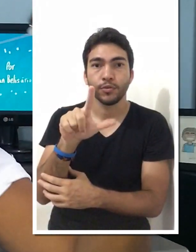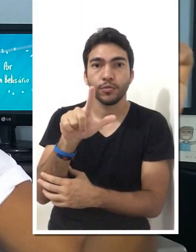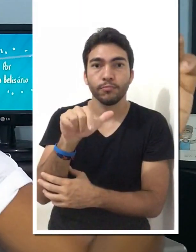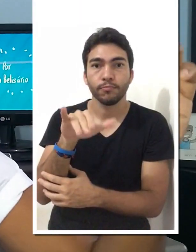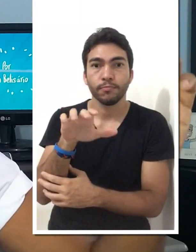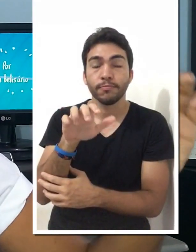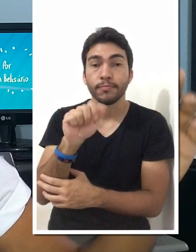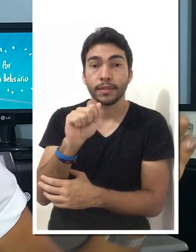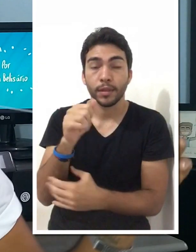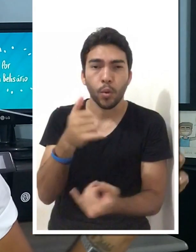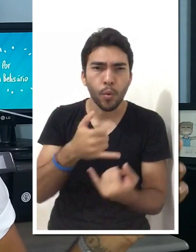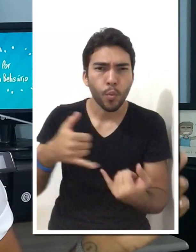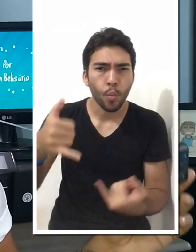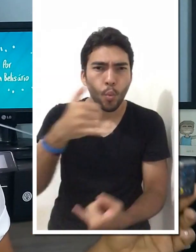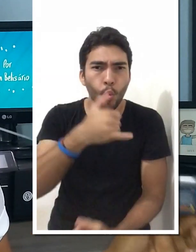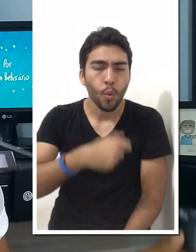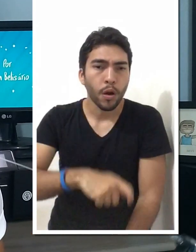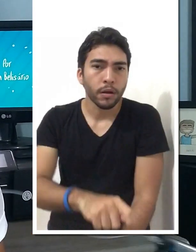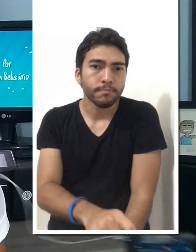passa por esse fio